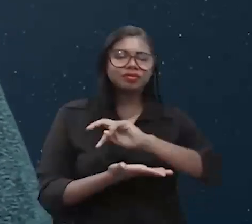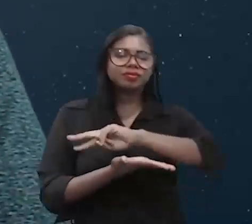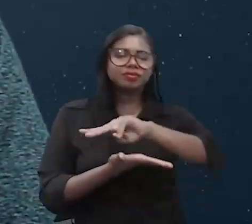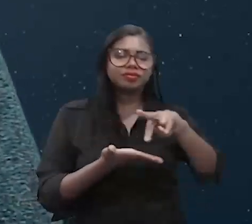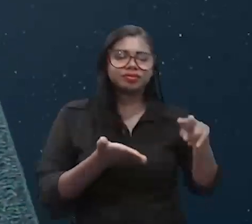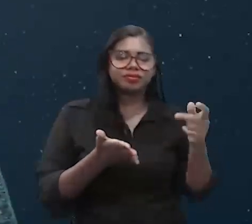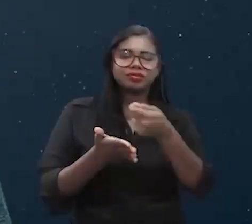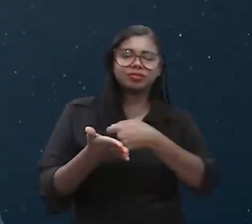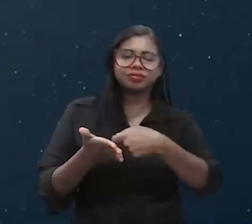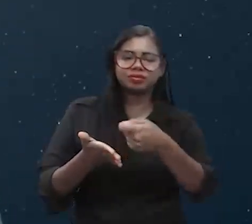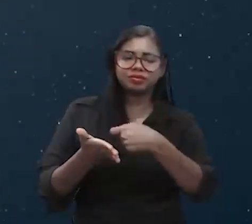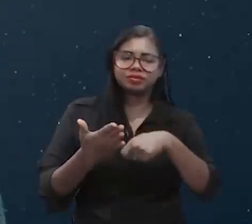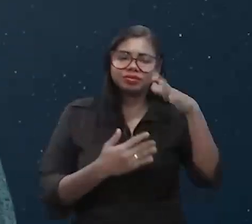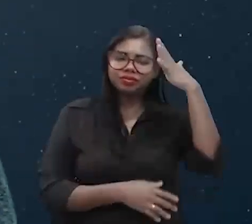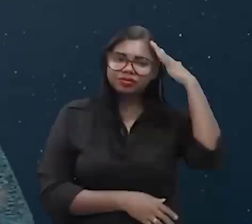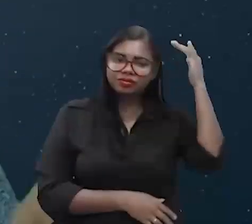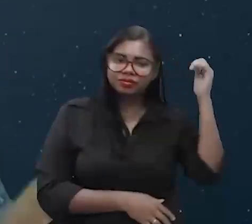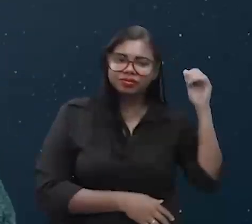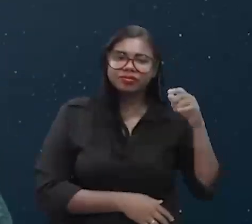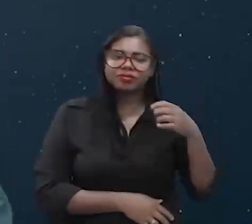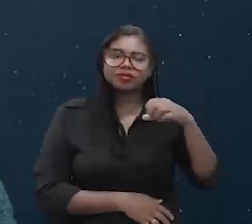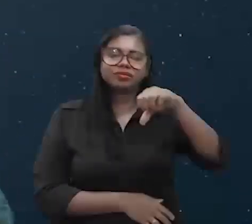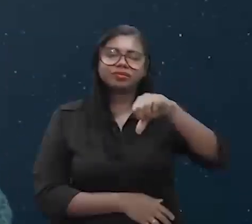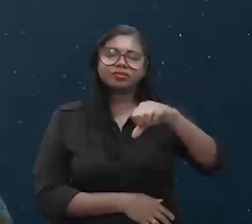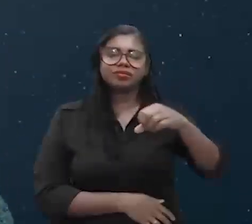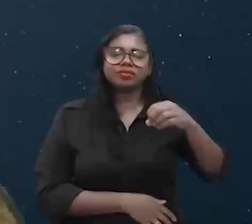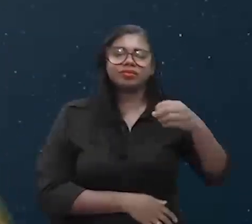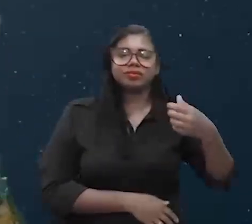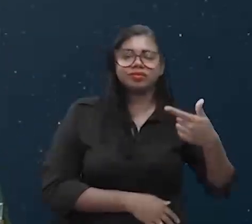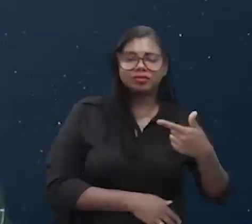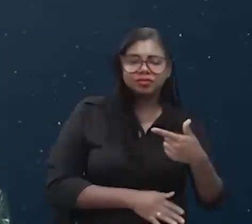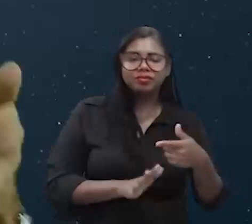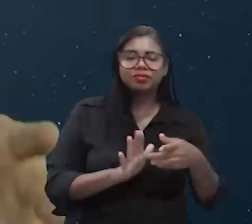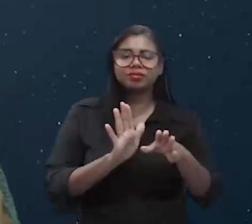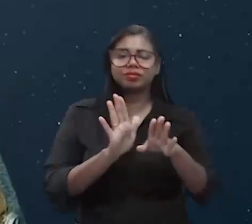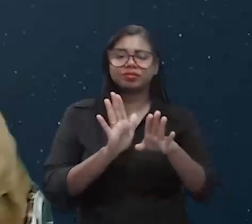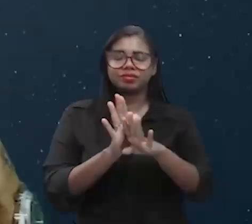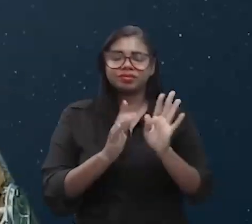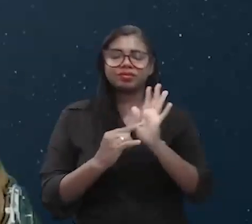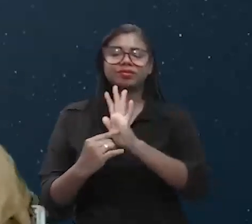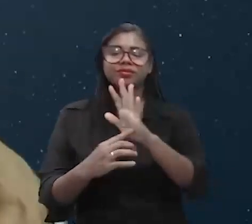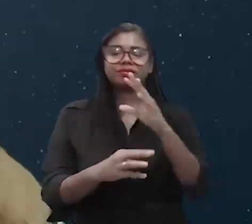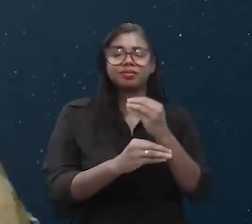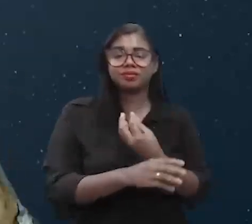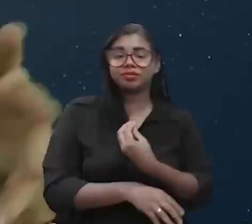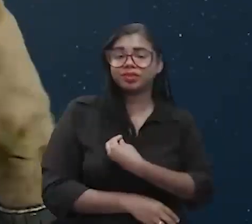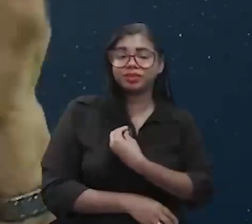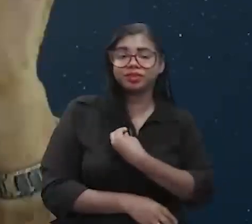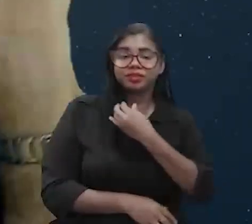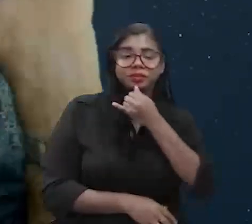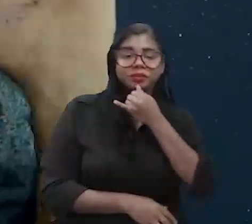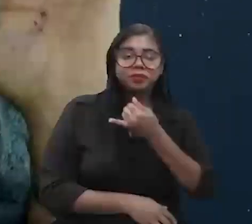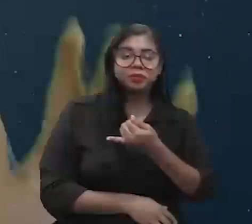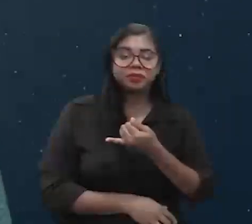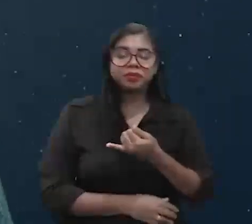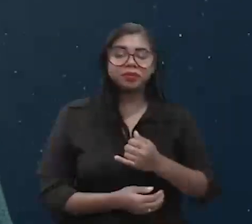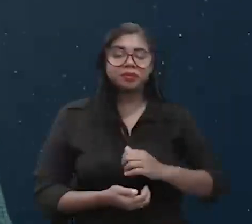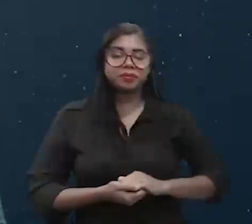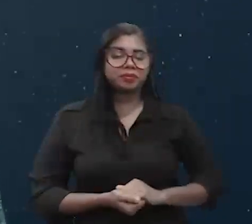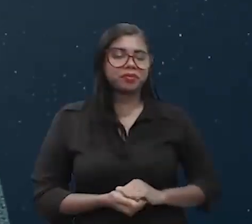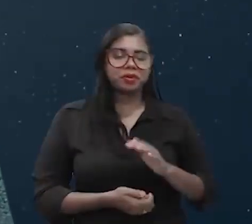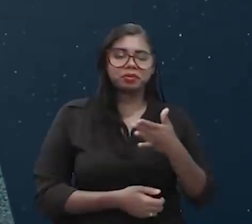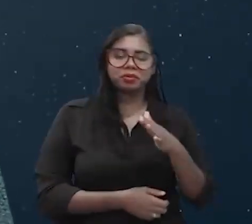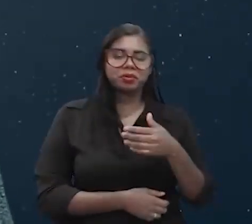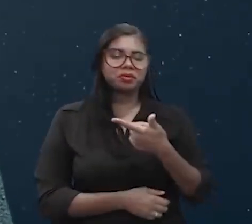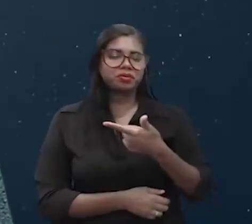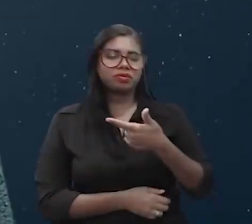1902, quer dizer, então quando ele chega é um naturalismo meio tardio, vamos dizer, 25 anos depois,